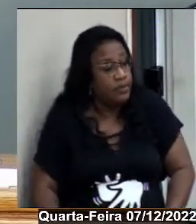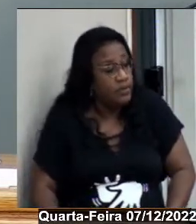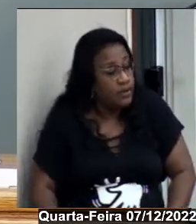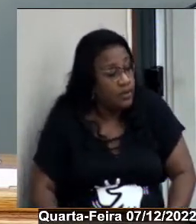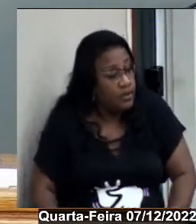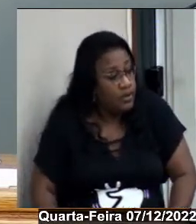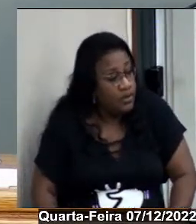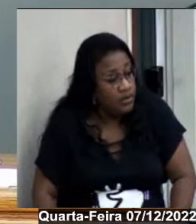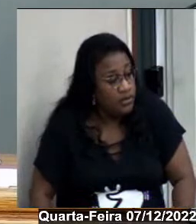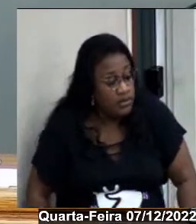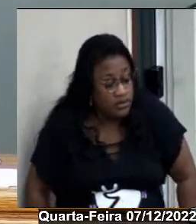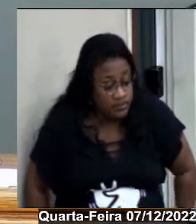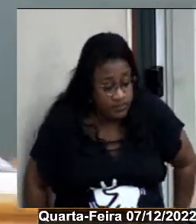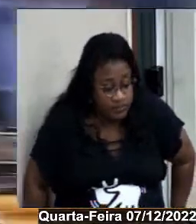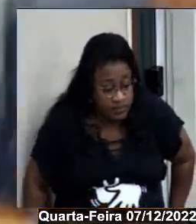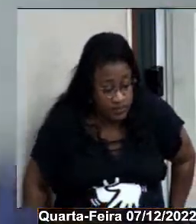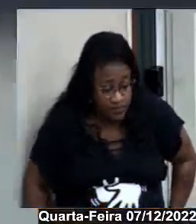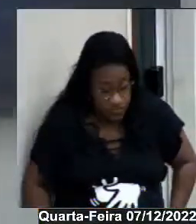de forma eletrônica.